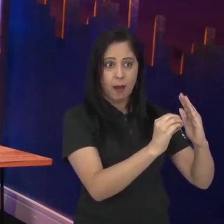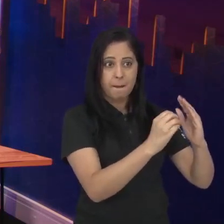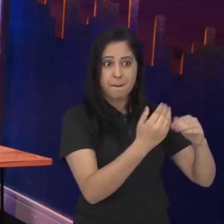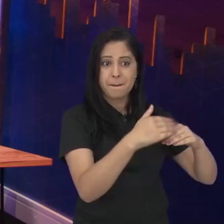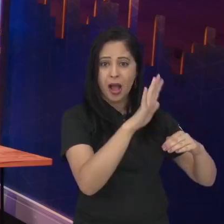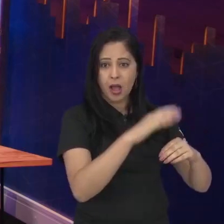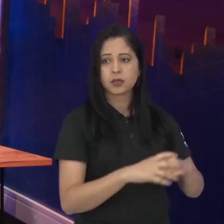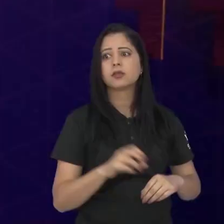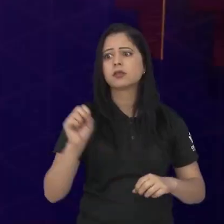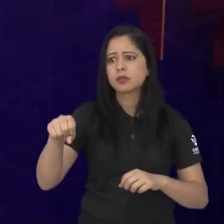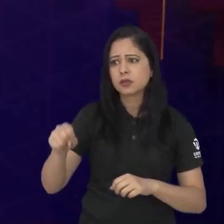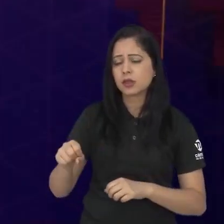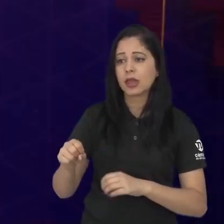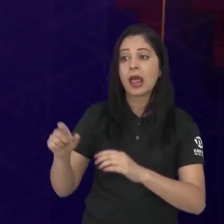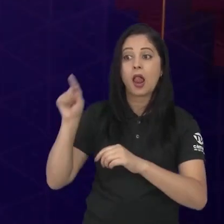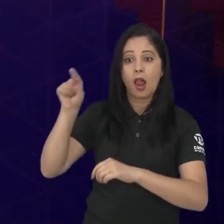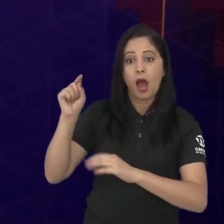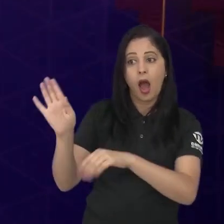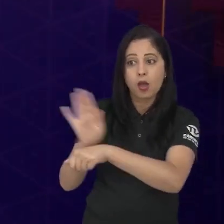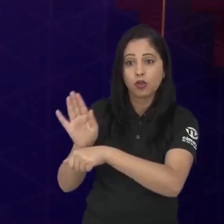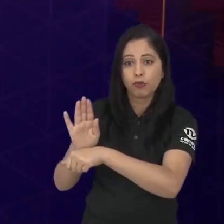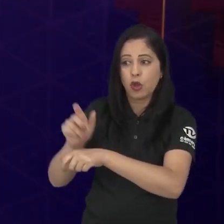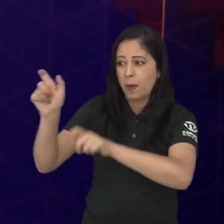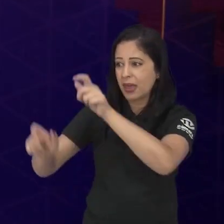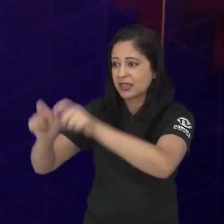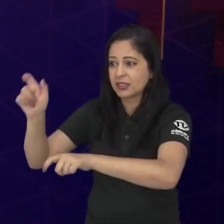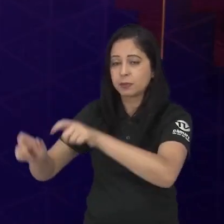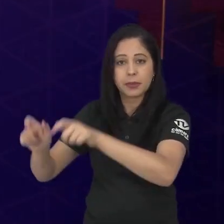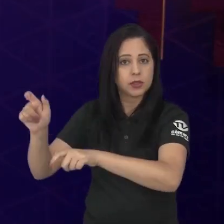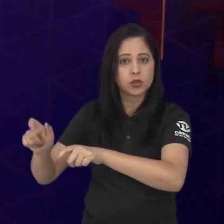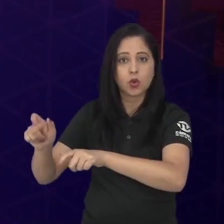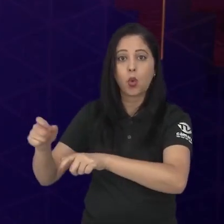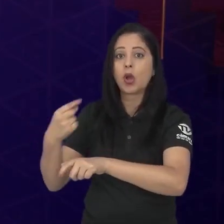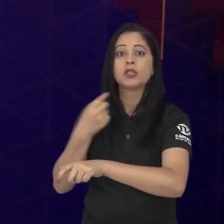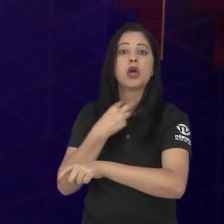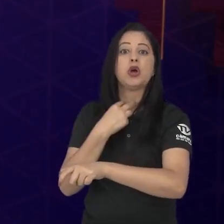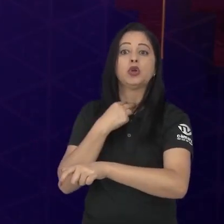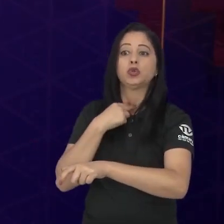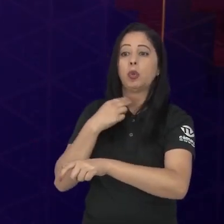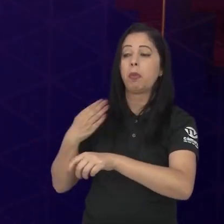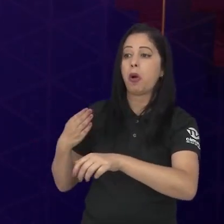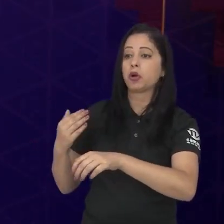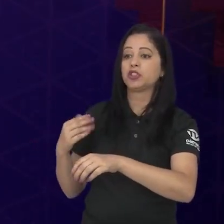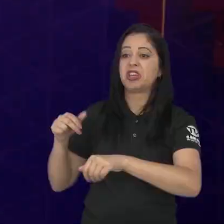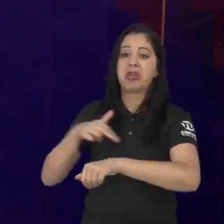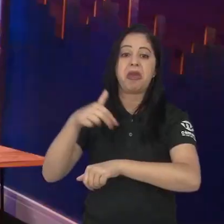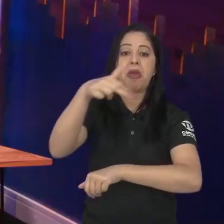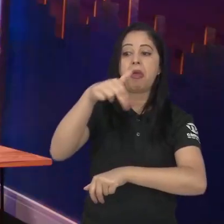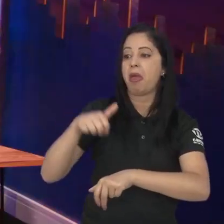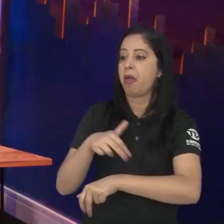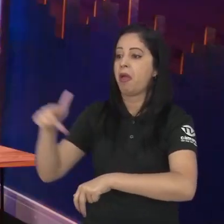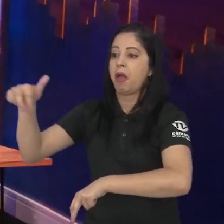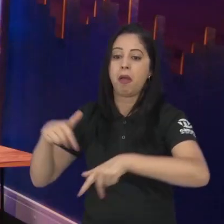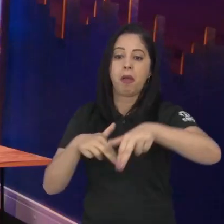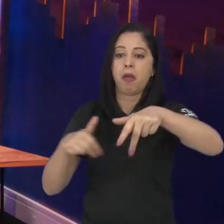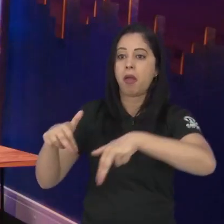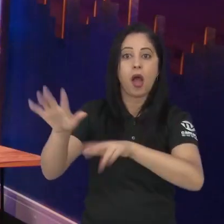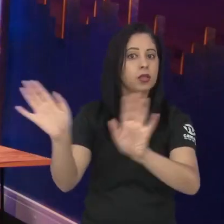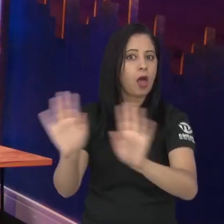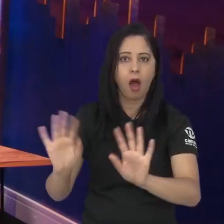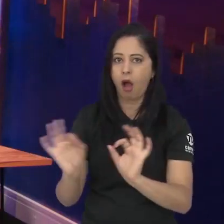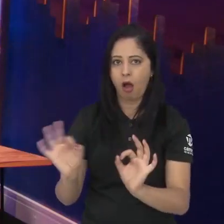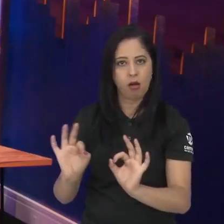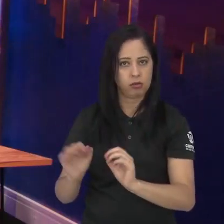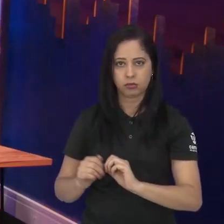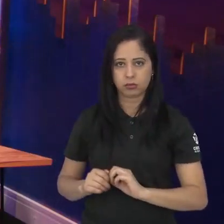que plantar o que comer, ninguém saía, ninguém entrava para conseguir controlar a doença. Porque quem pegava, já